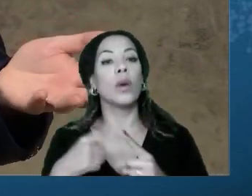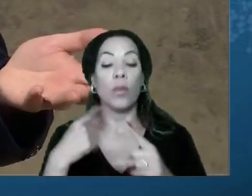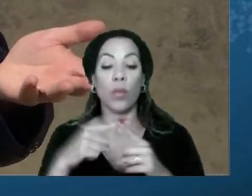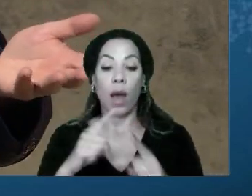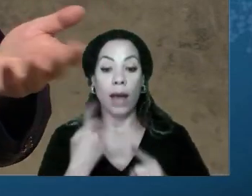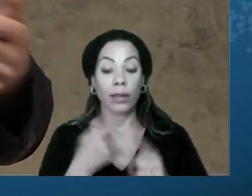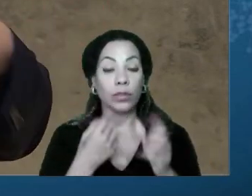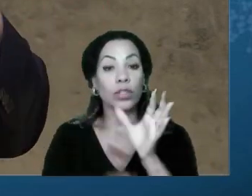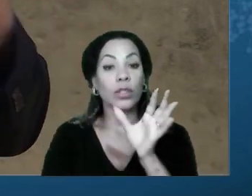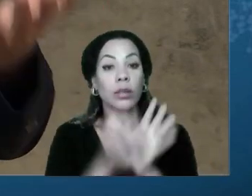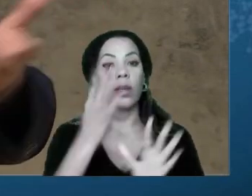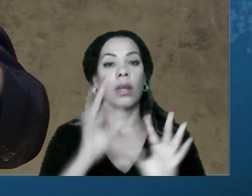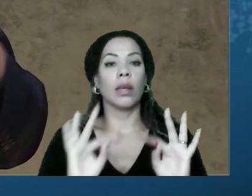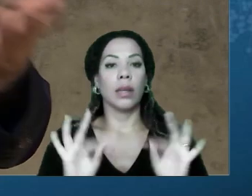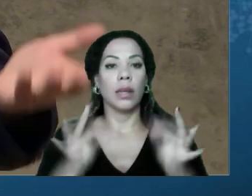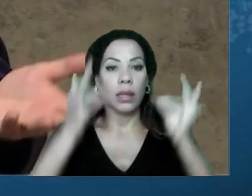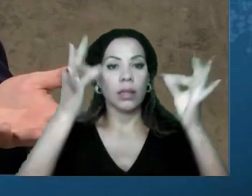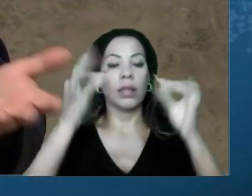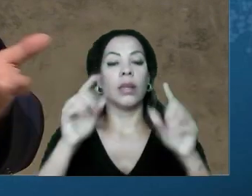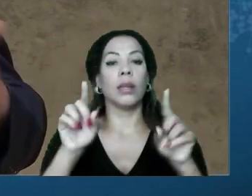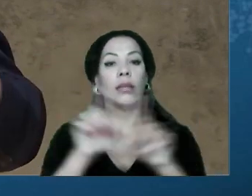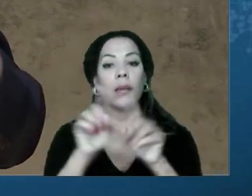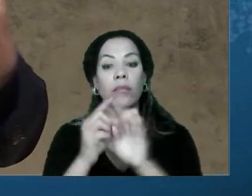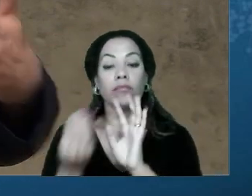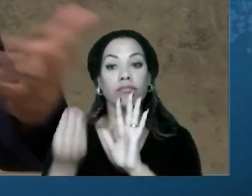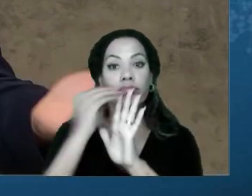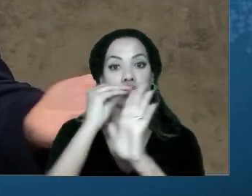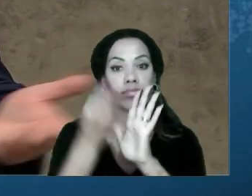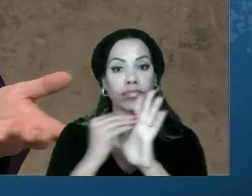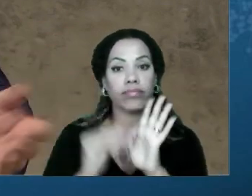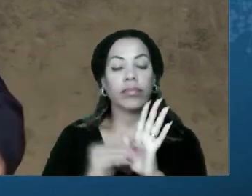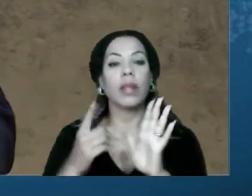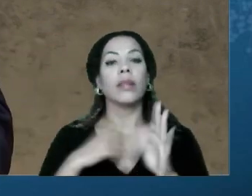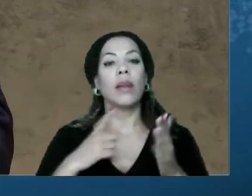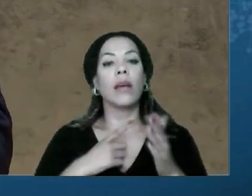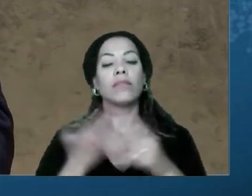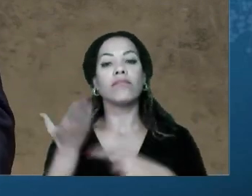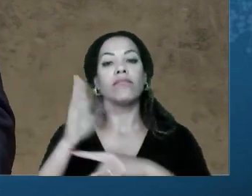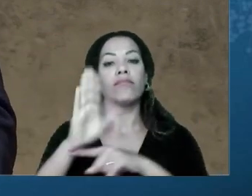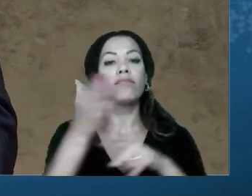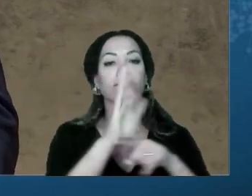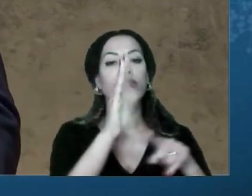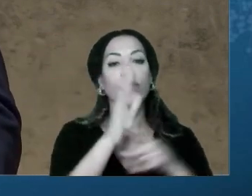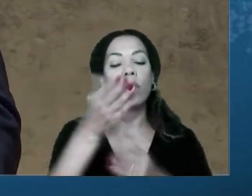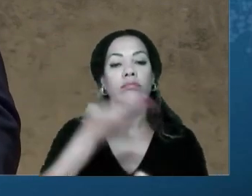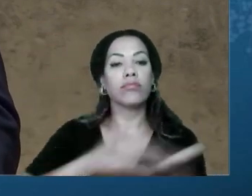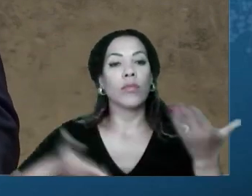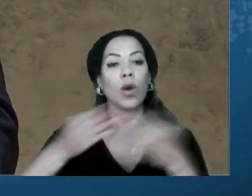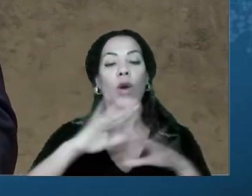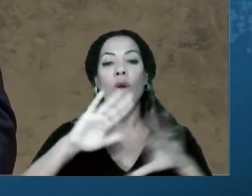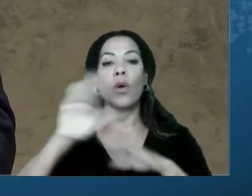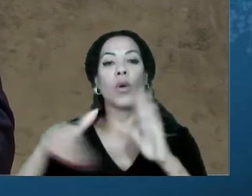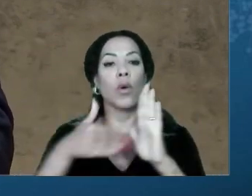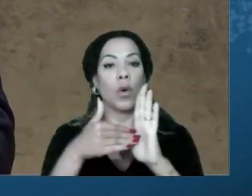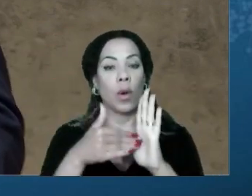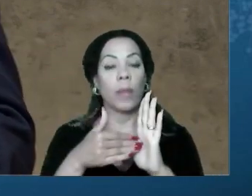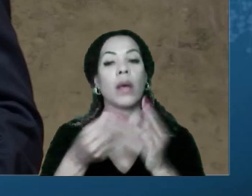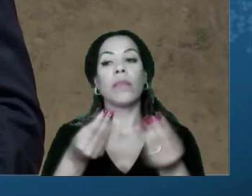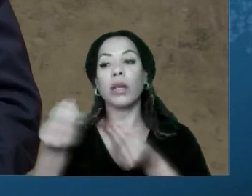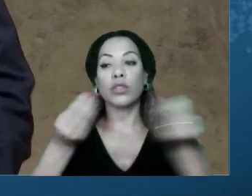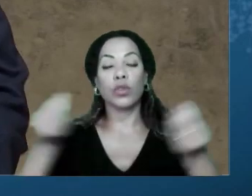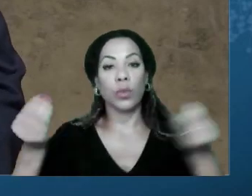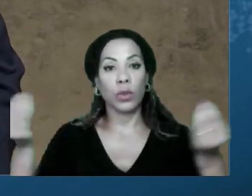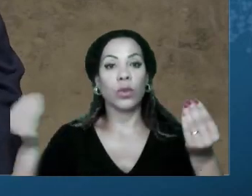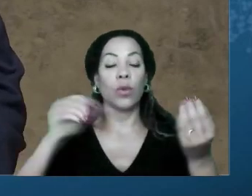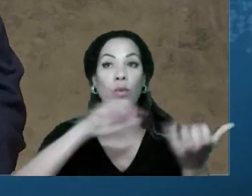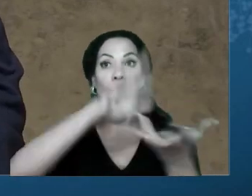desenvolve tecnologias, implementa em colaborações completas e para distribuir tecnologias para parceiros ao redor